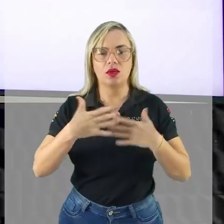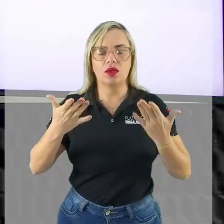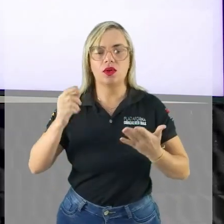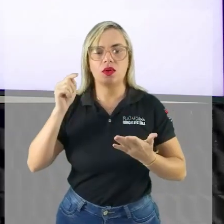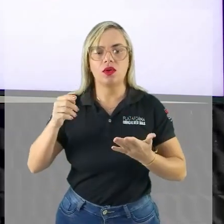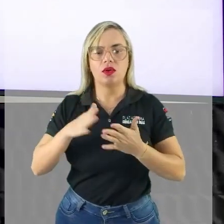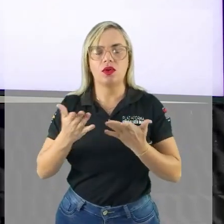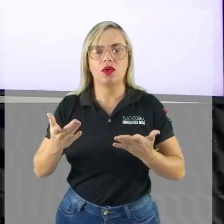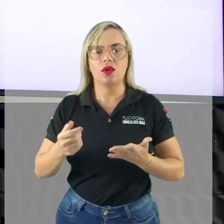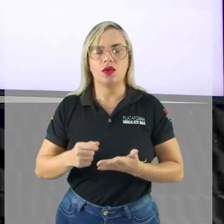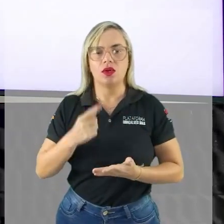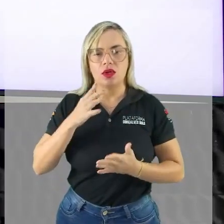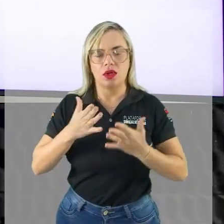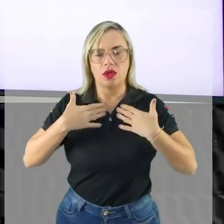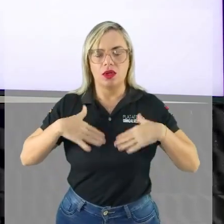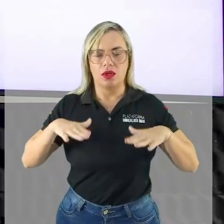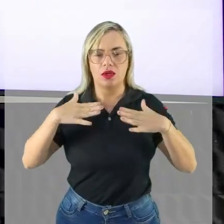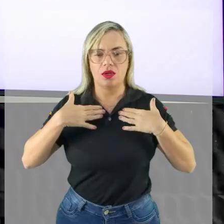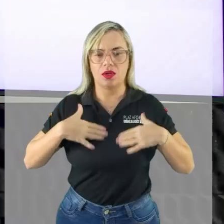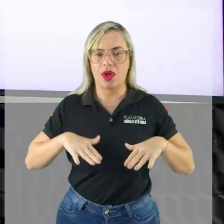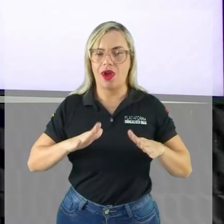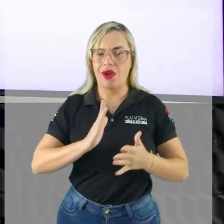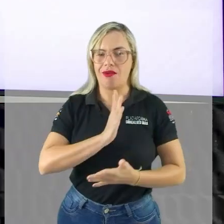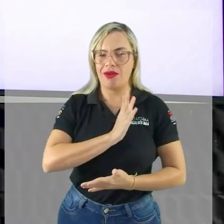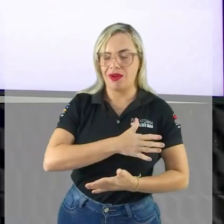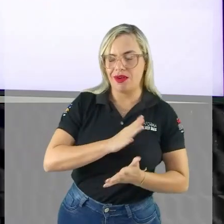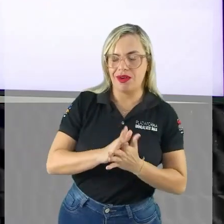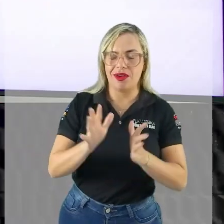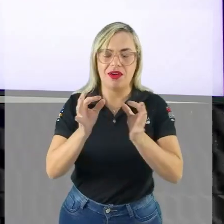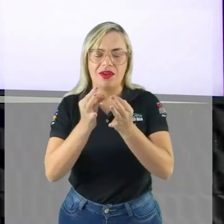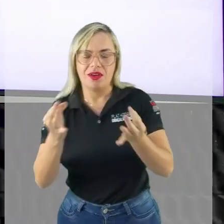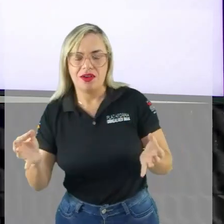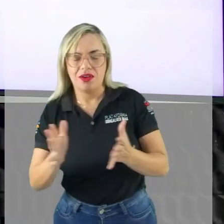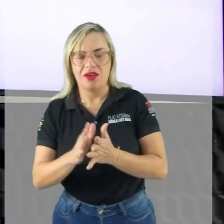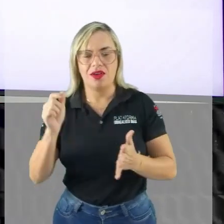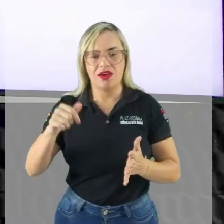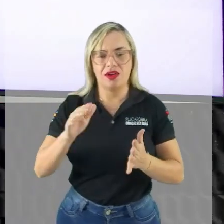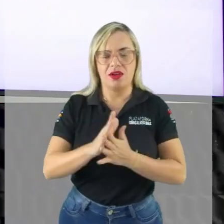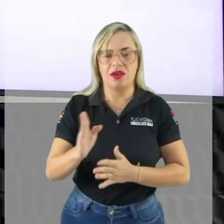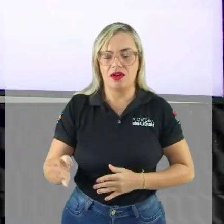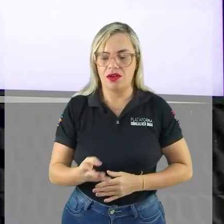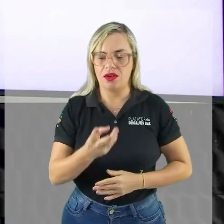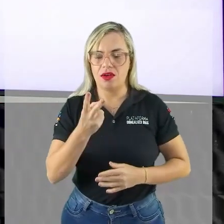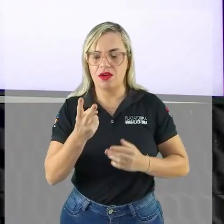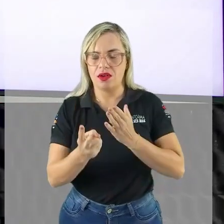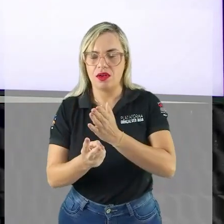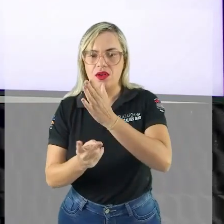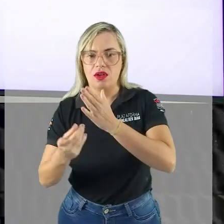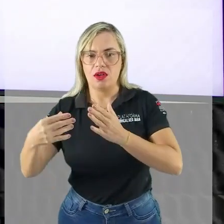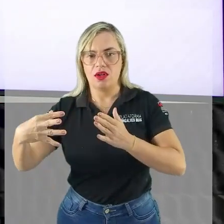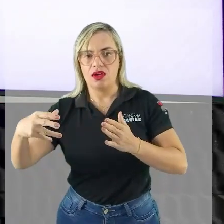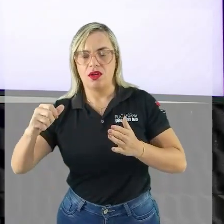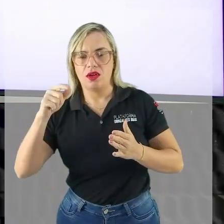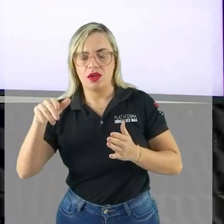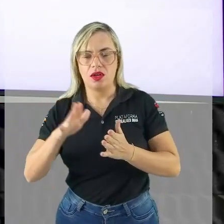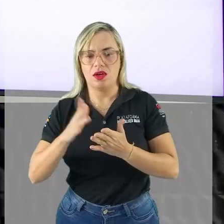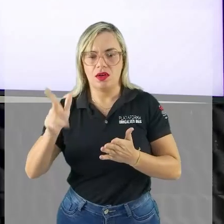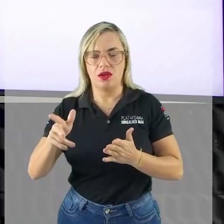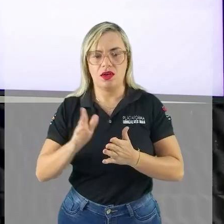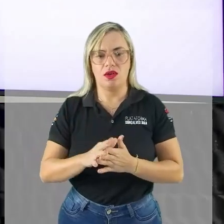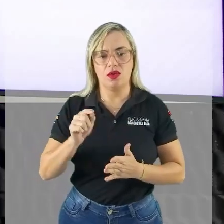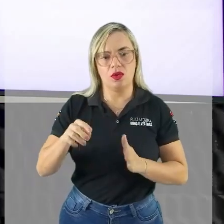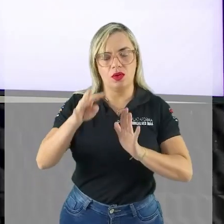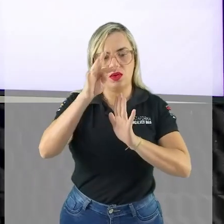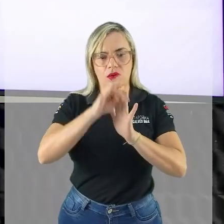Jimmy, qual a diferença? Calma, coração, é muito simples. A citação direta é aquela em que você coloca